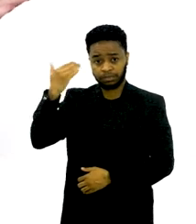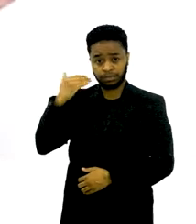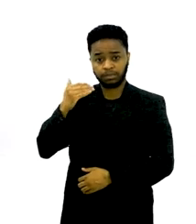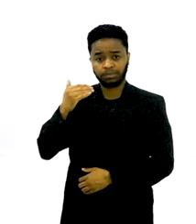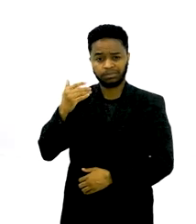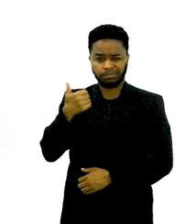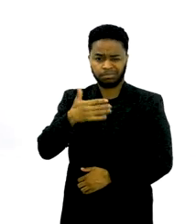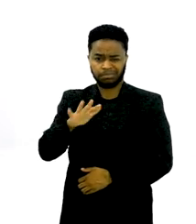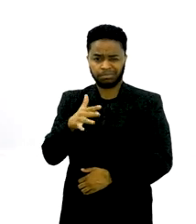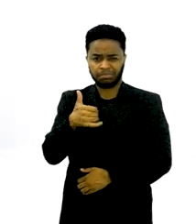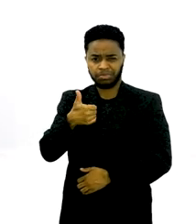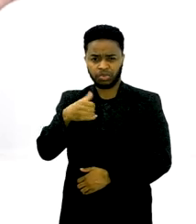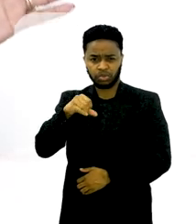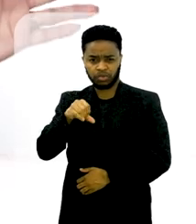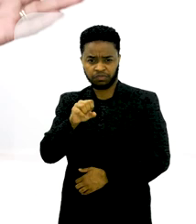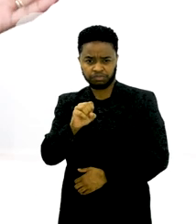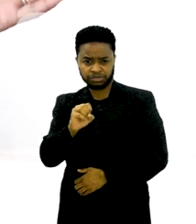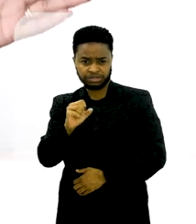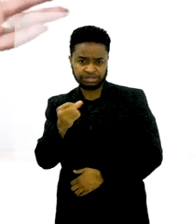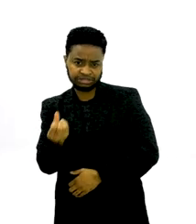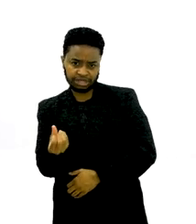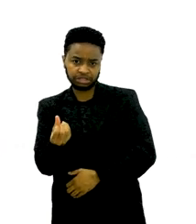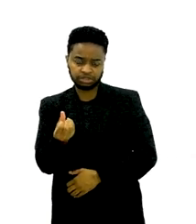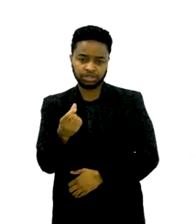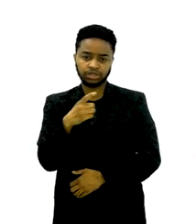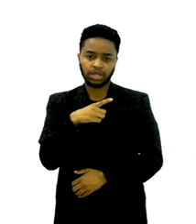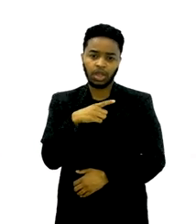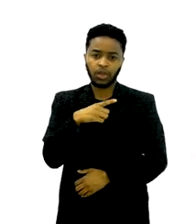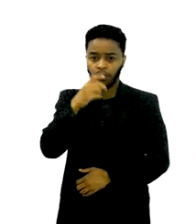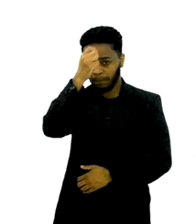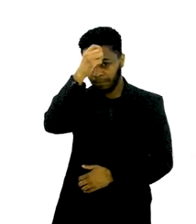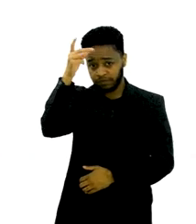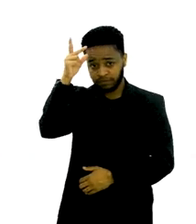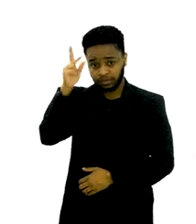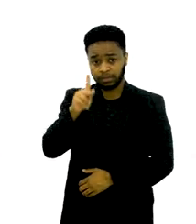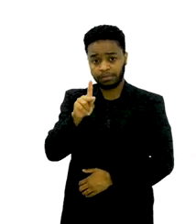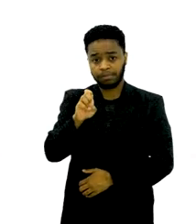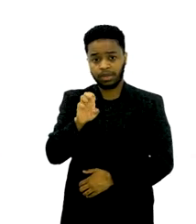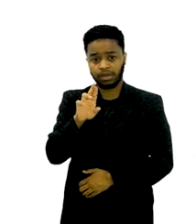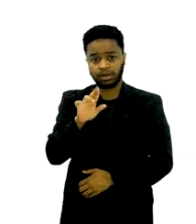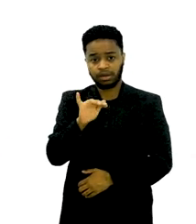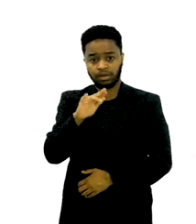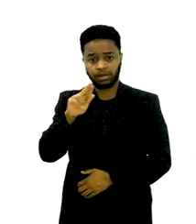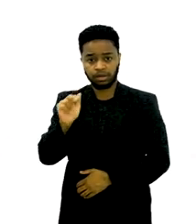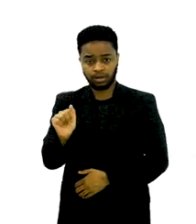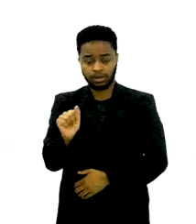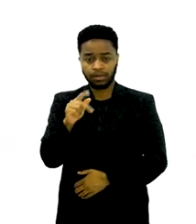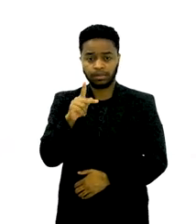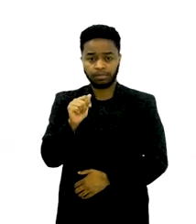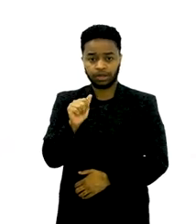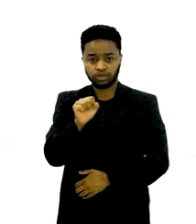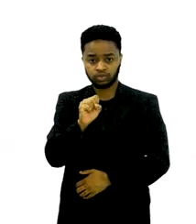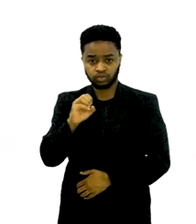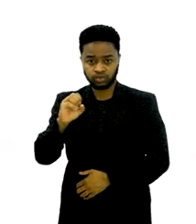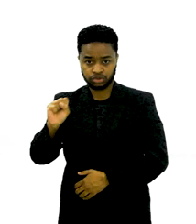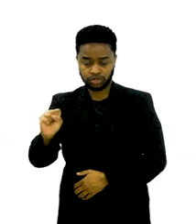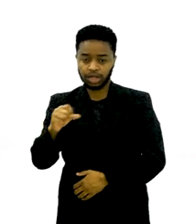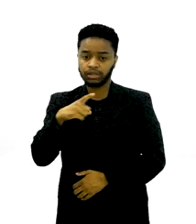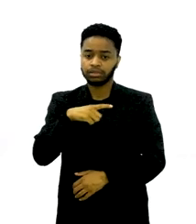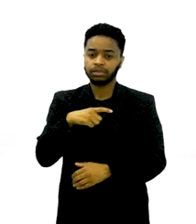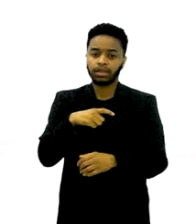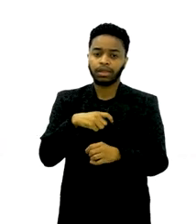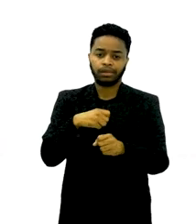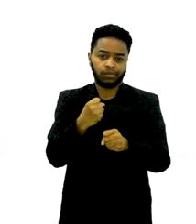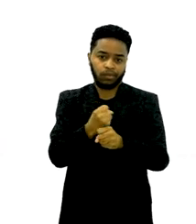de a gente estô falando 1906 4 perira Passos vai fazer reforma urbanística e aí Eh vai